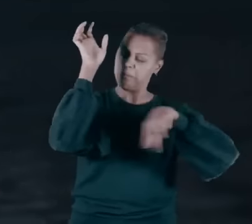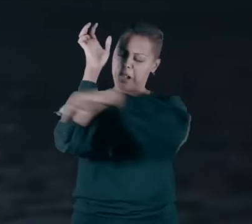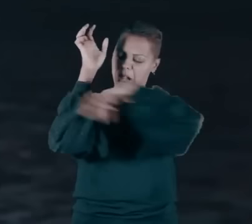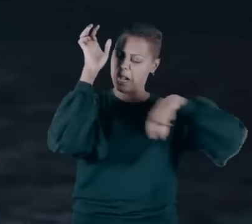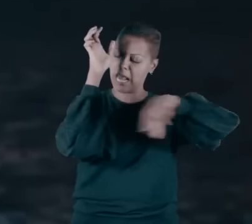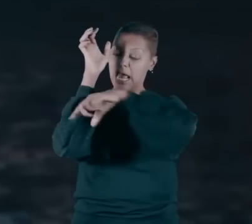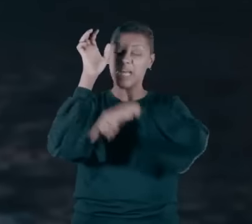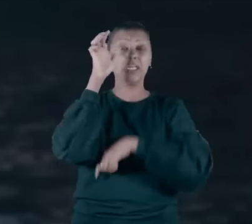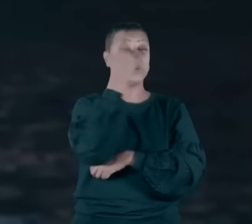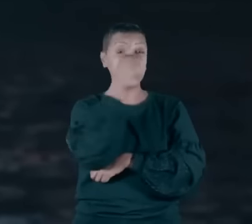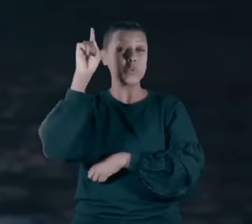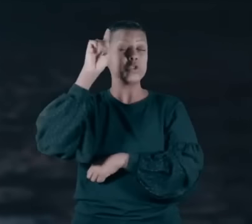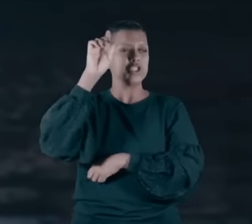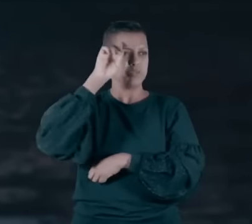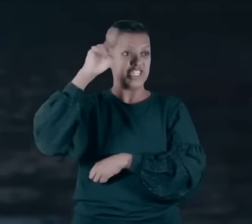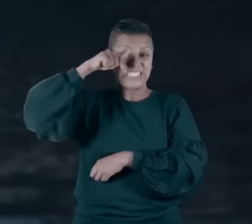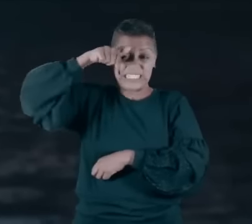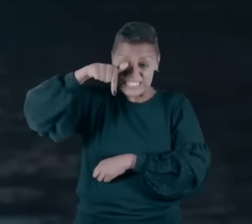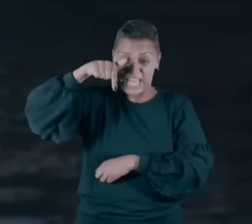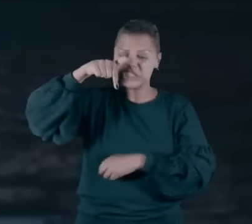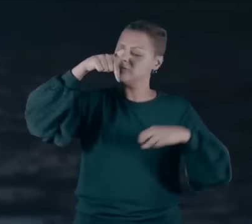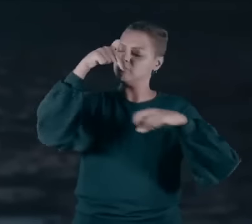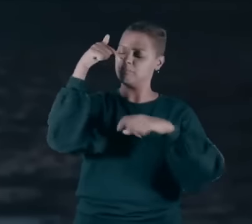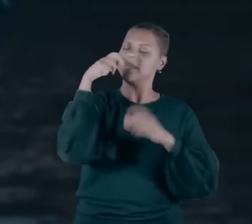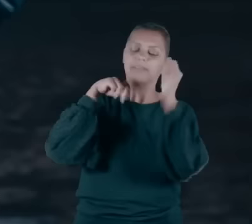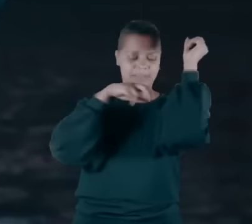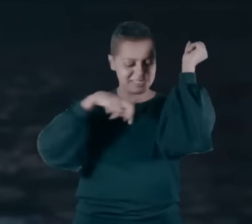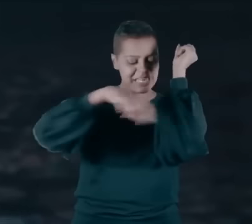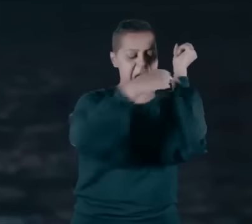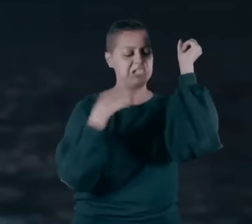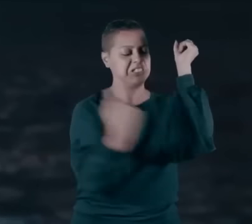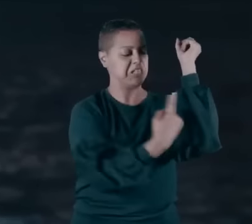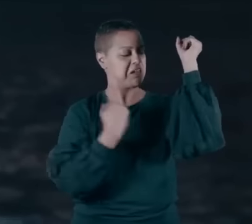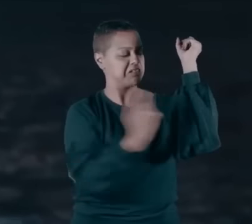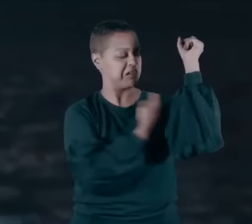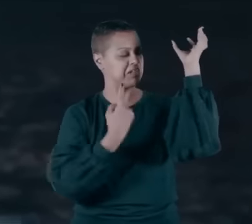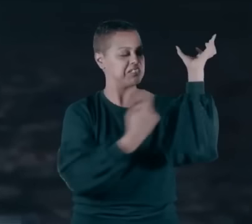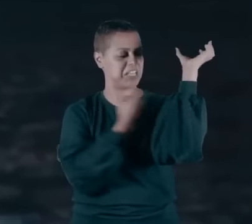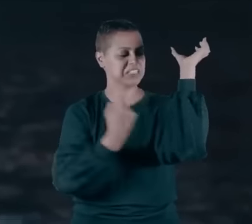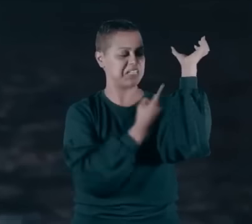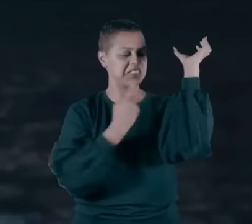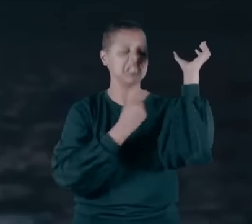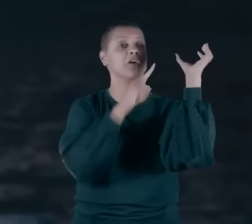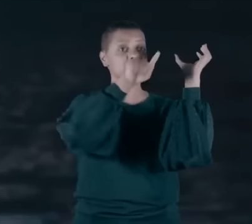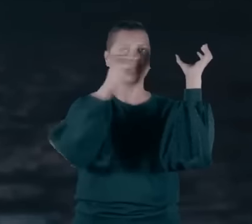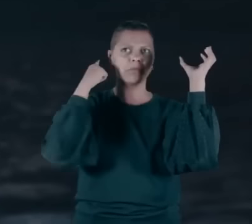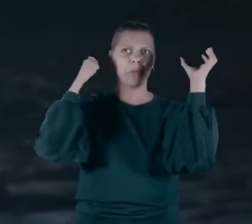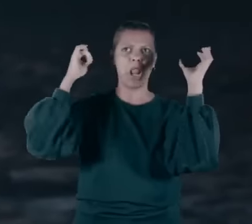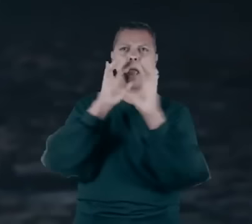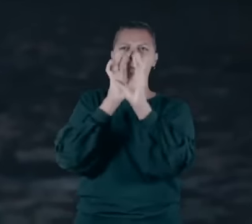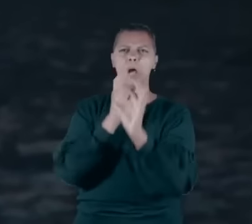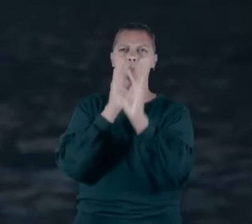vocês vão rodear sete vezes e depois que vocês rodarem a sétima vez vocês vão vai tocar as trombetas e vocês